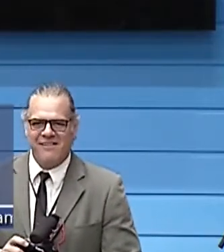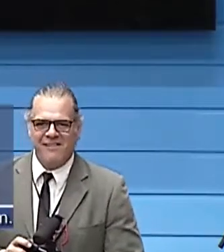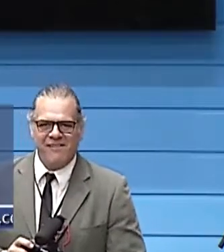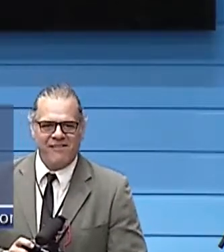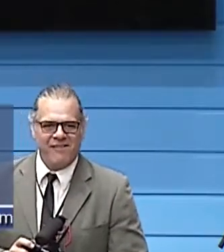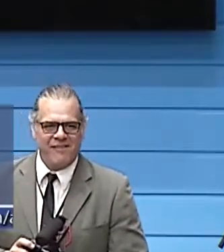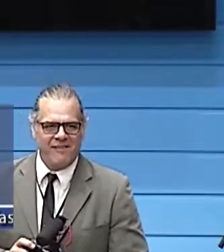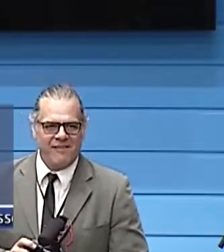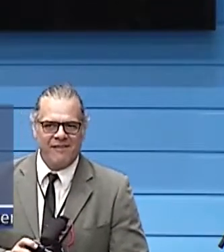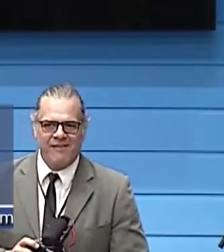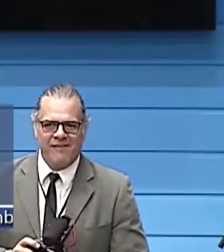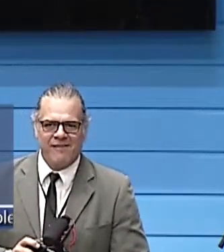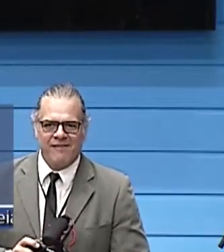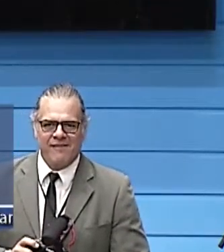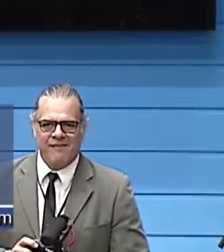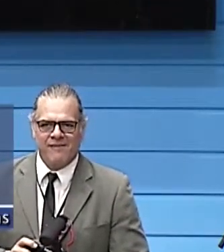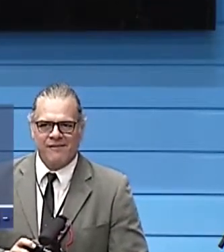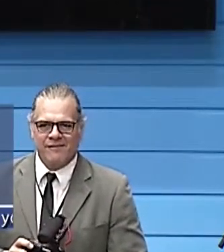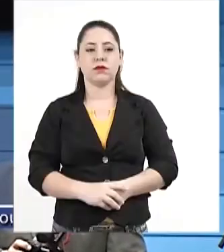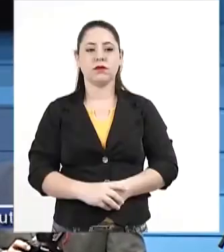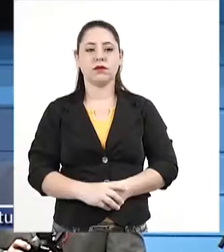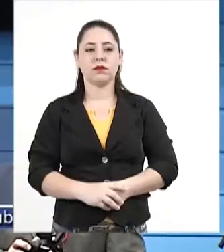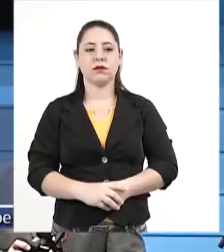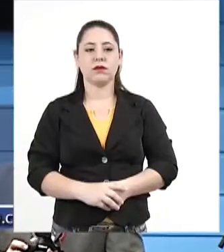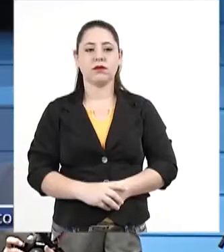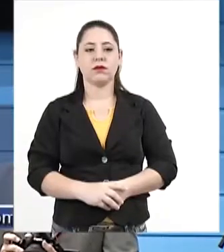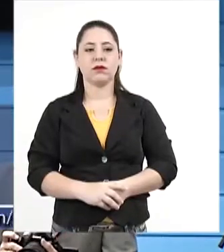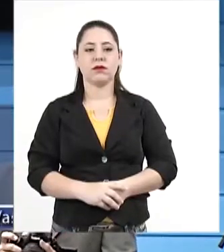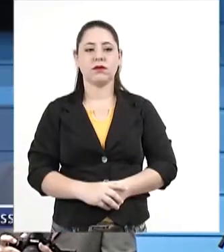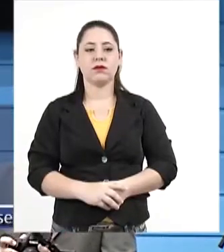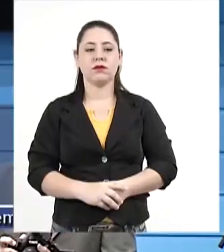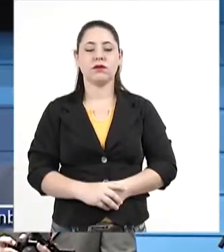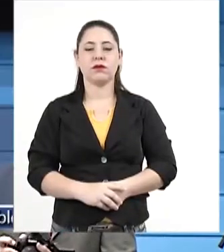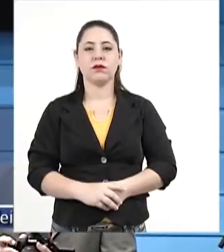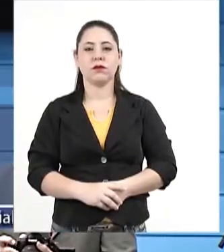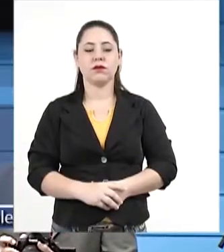Com a palavra, o senhor primeiro secretário para a leitura do expediente.